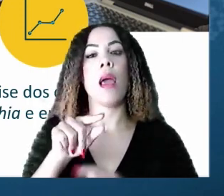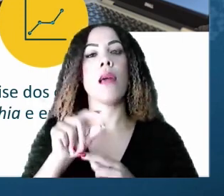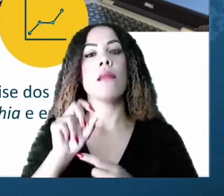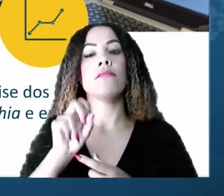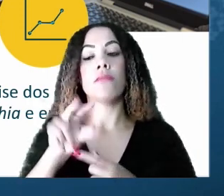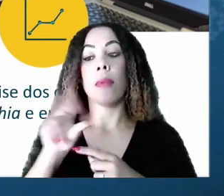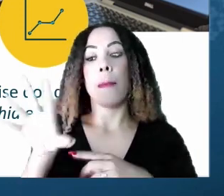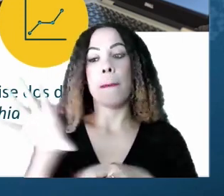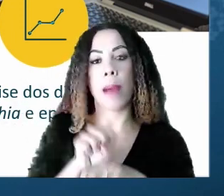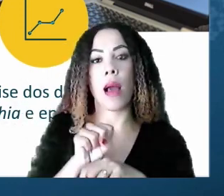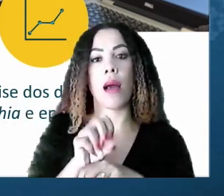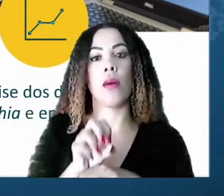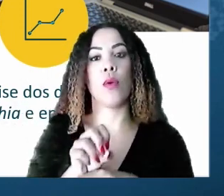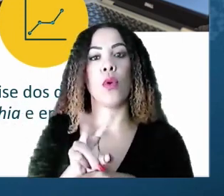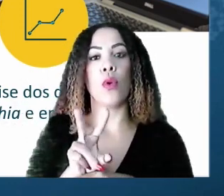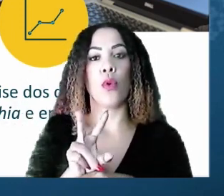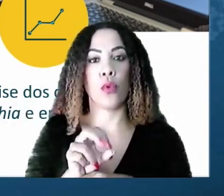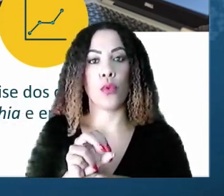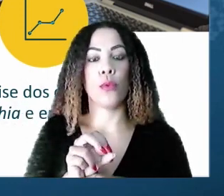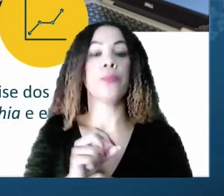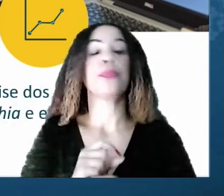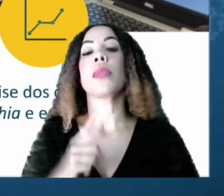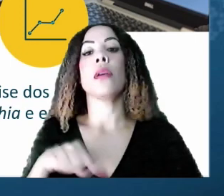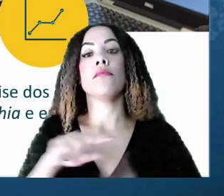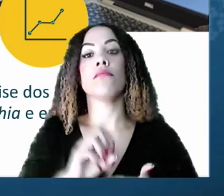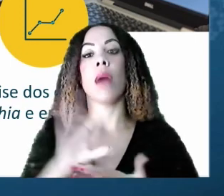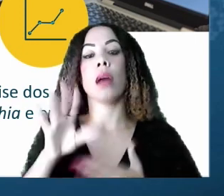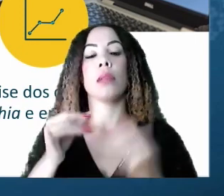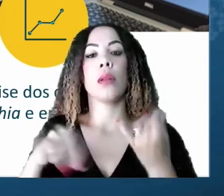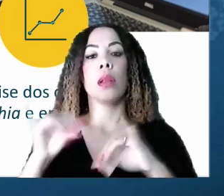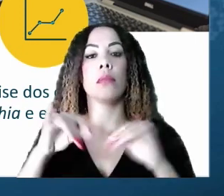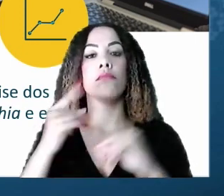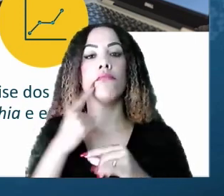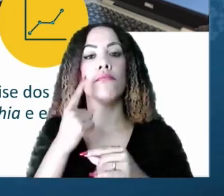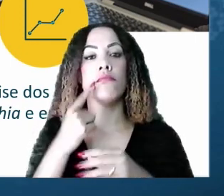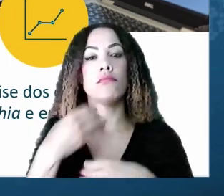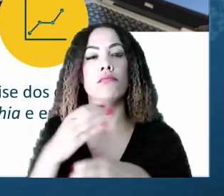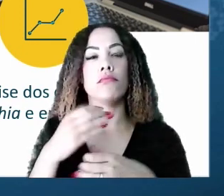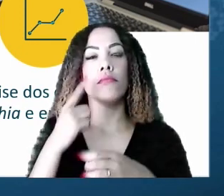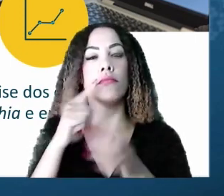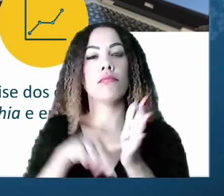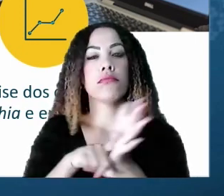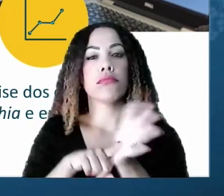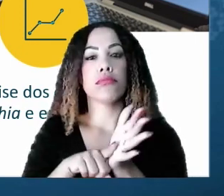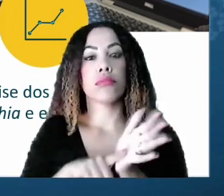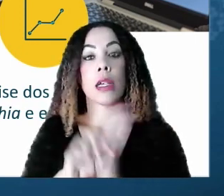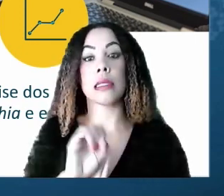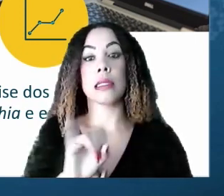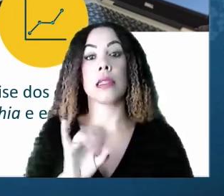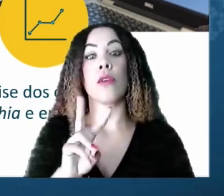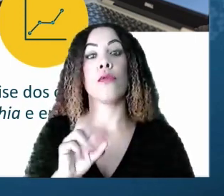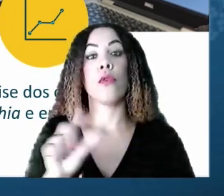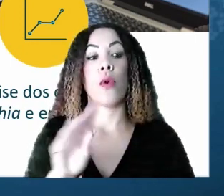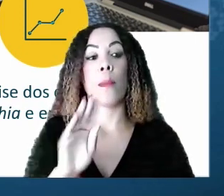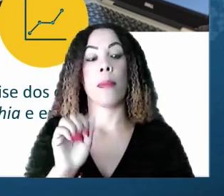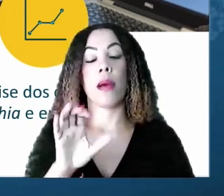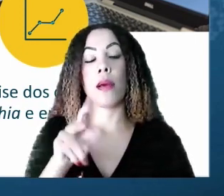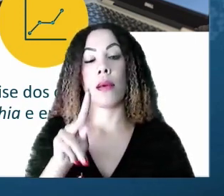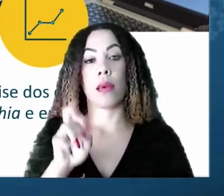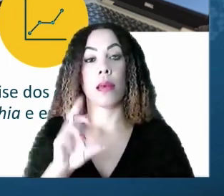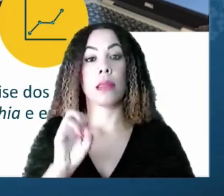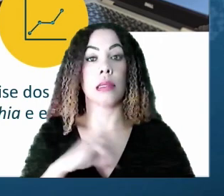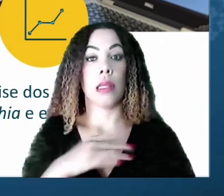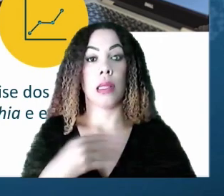campo. Enviamos esse material para o laboratório para a gente poder fazer um PCR e avaliar se a Wolbachia está presente nos volbitos, se ela está se